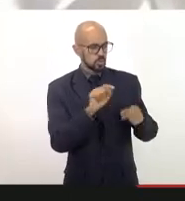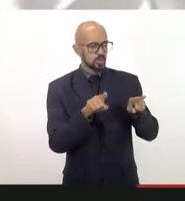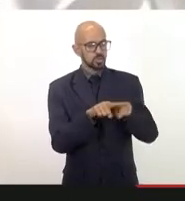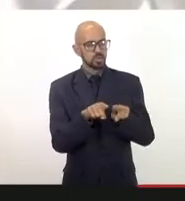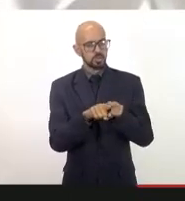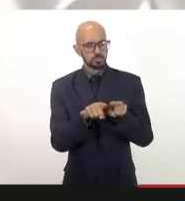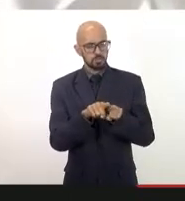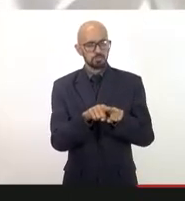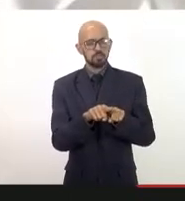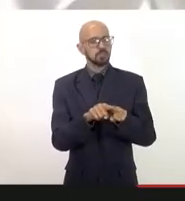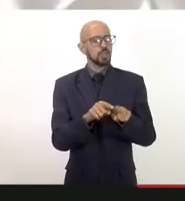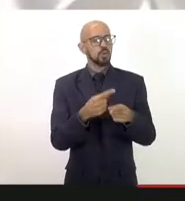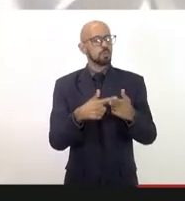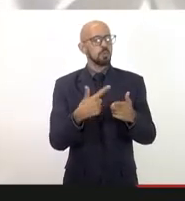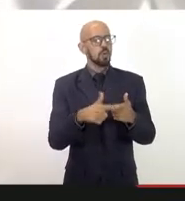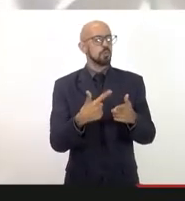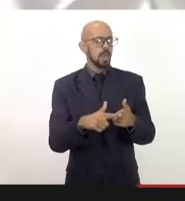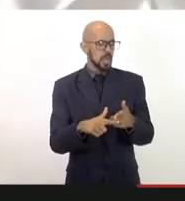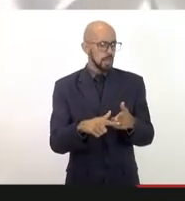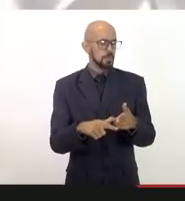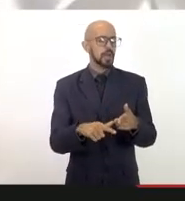esse problema por si só, mas